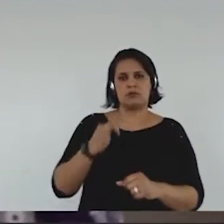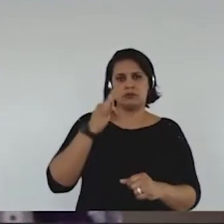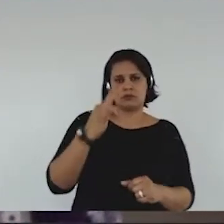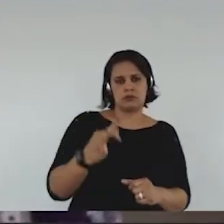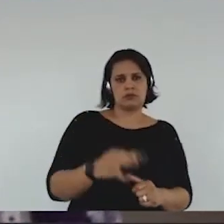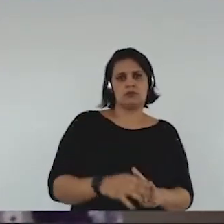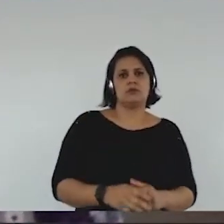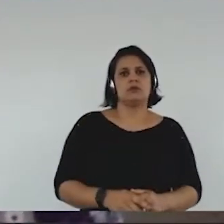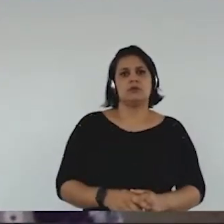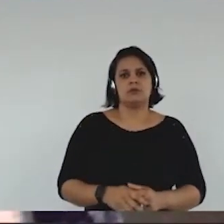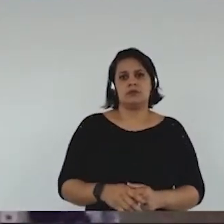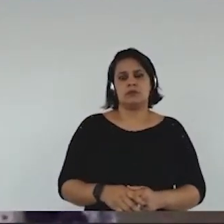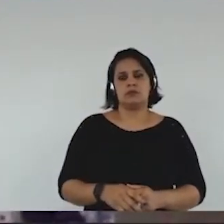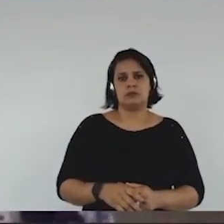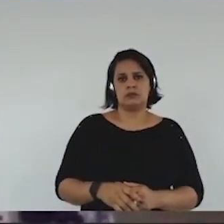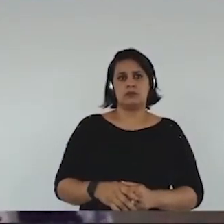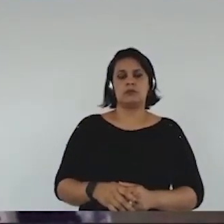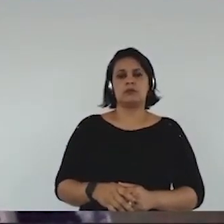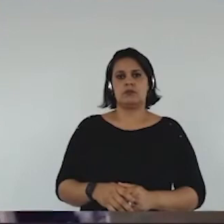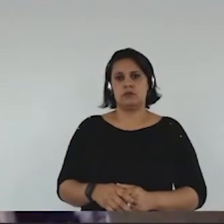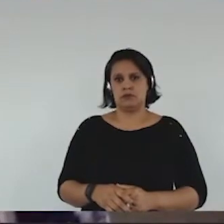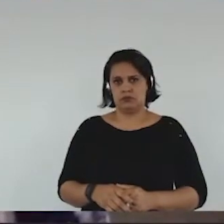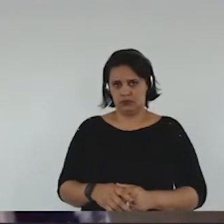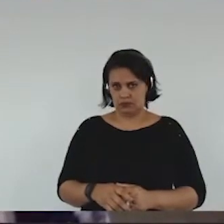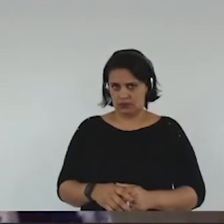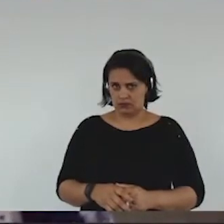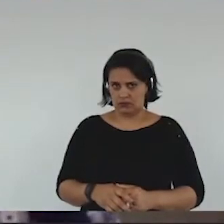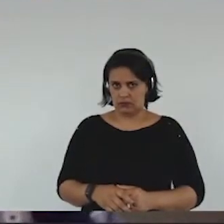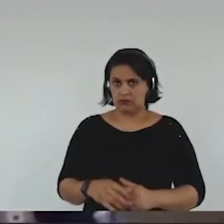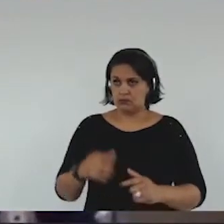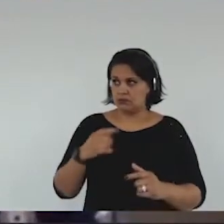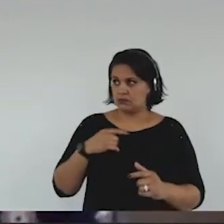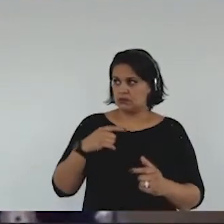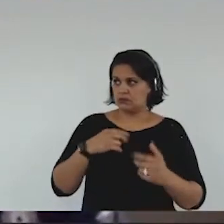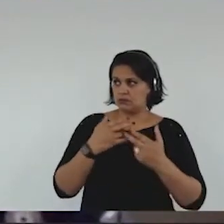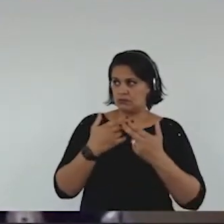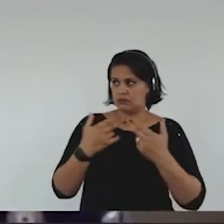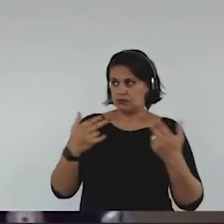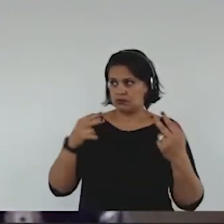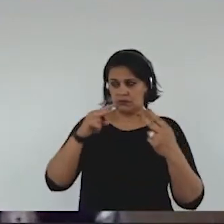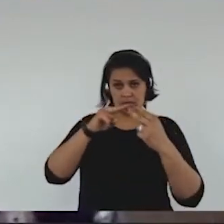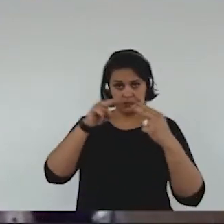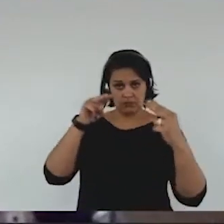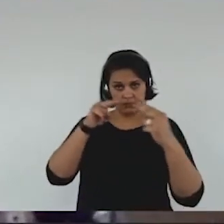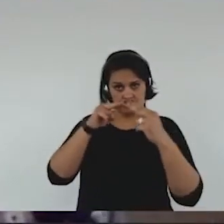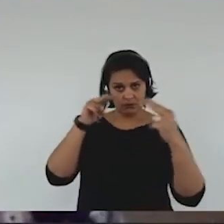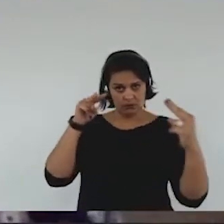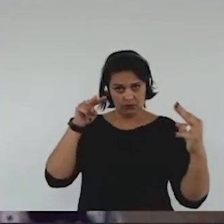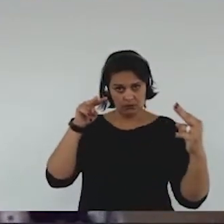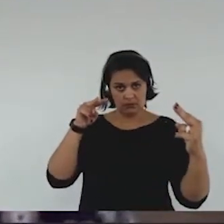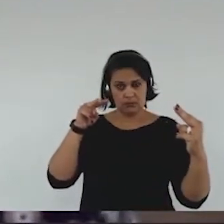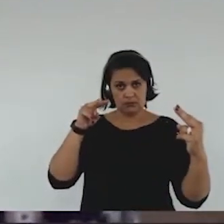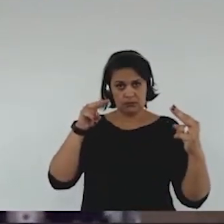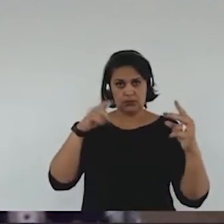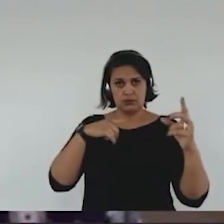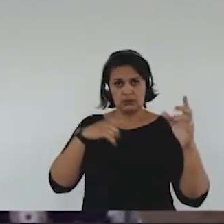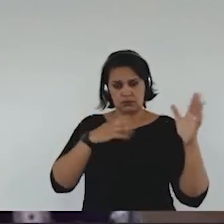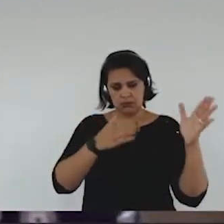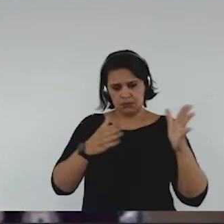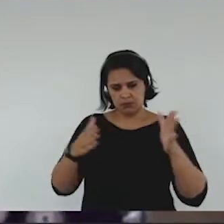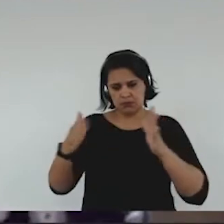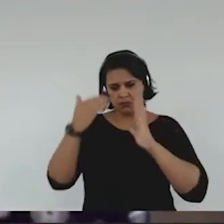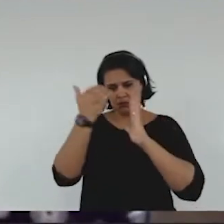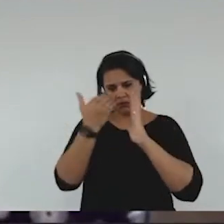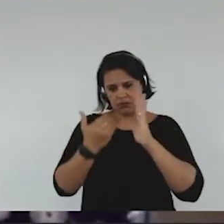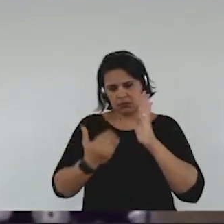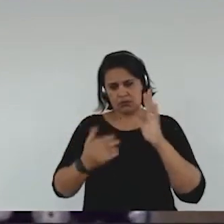Tanto assim, o procedimento ser absolutamente virtual, com notificações virtuais, protocolos todos